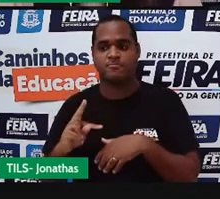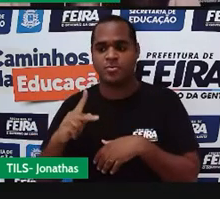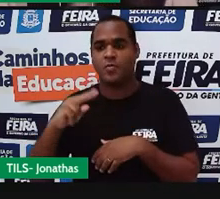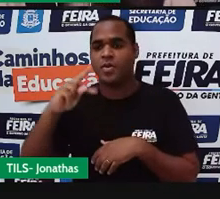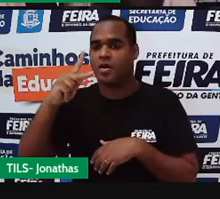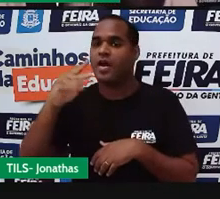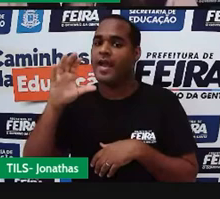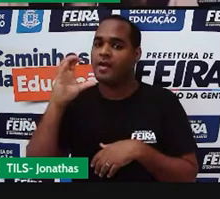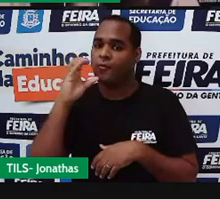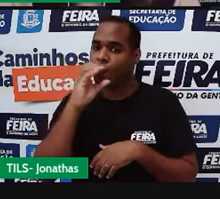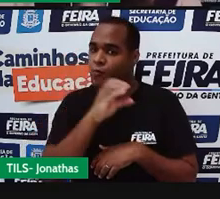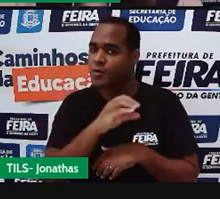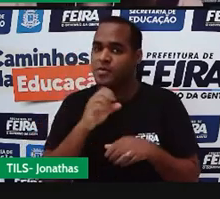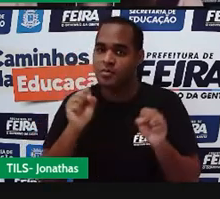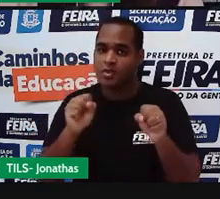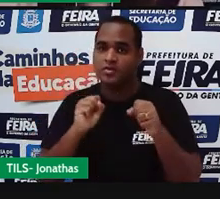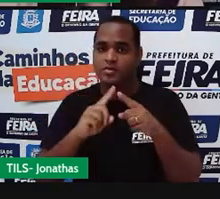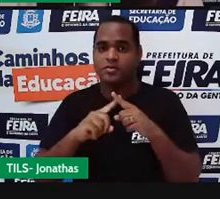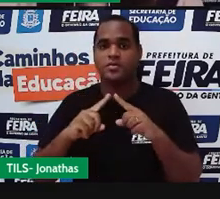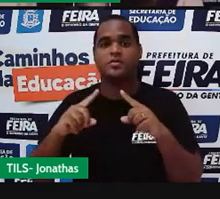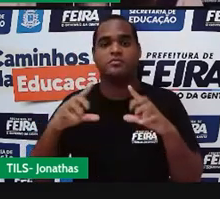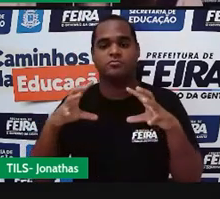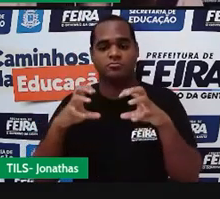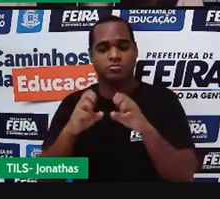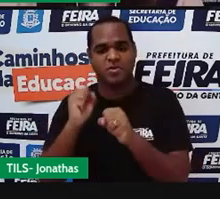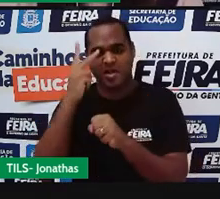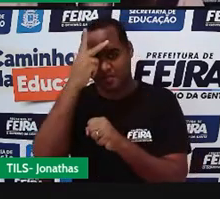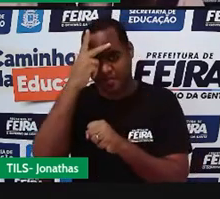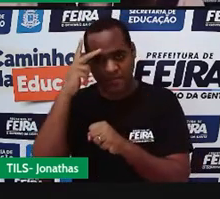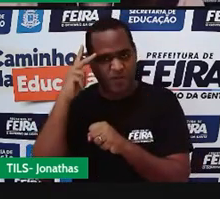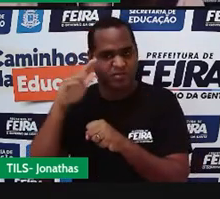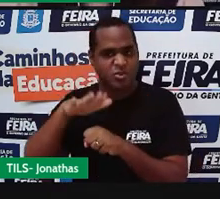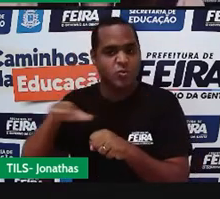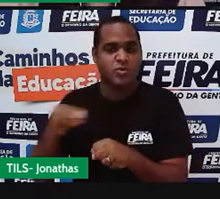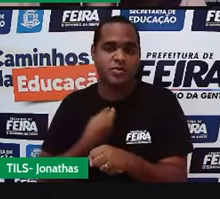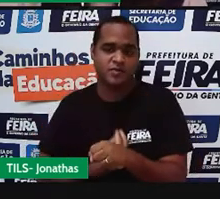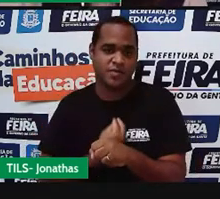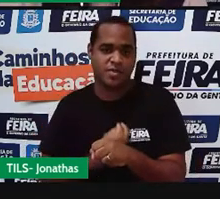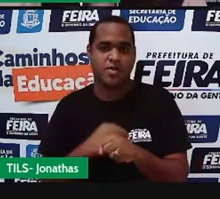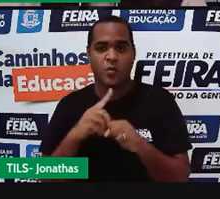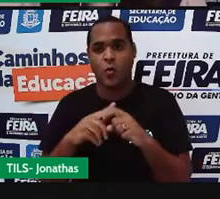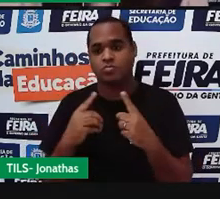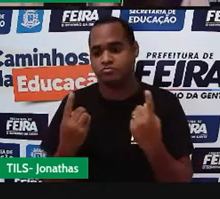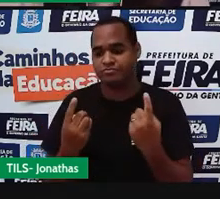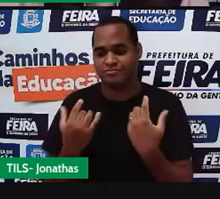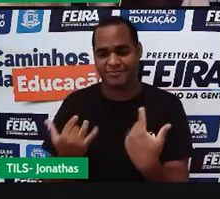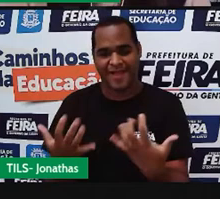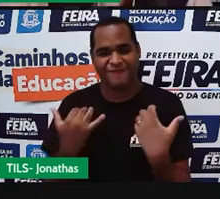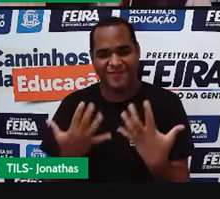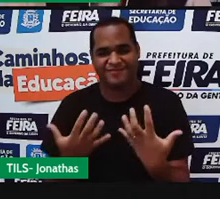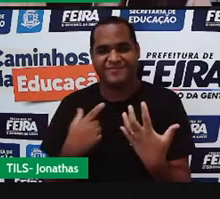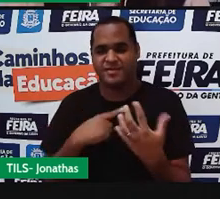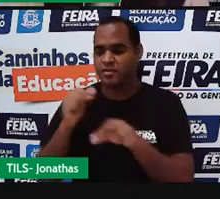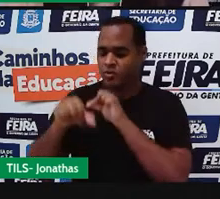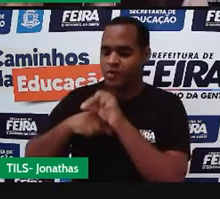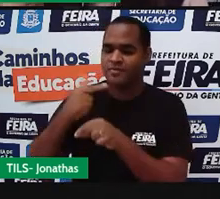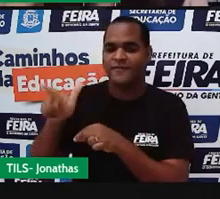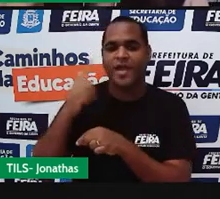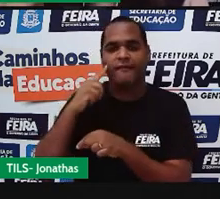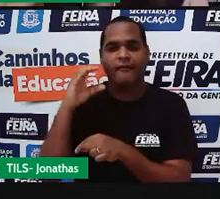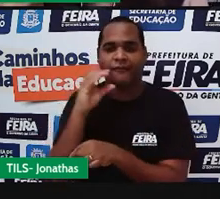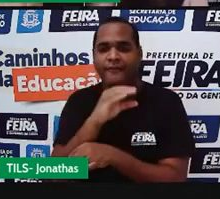do planeta que é o aquecimento global ele provoca a desertificação aquelas áreas que poderiam ser plantadas por causa dessas mudanças